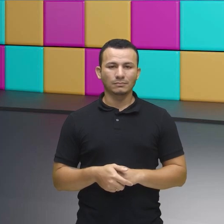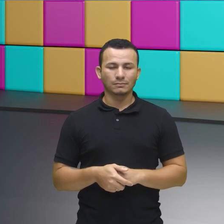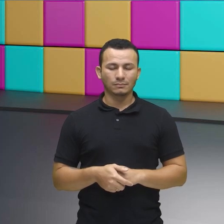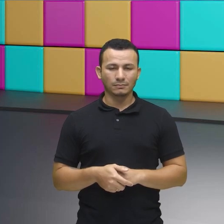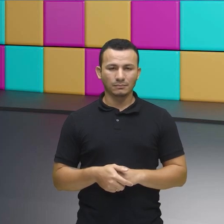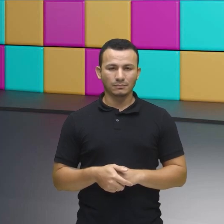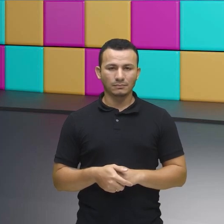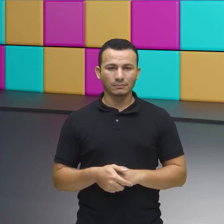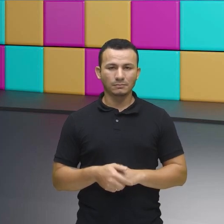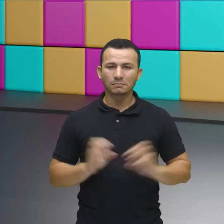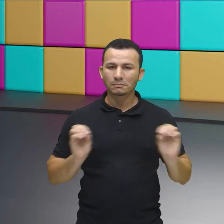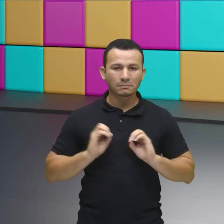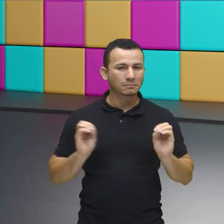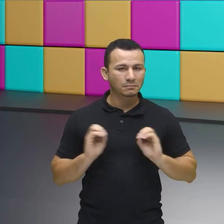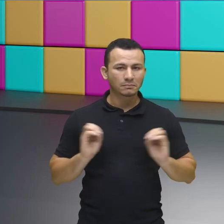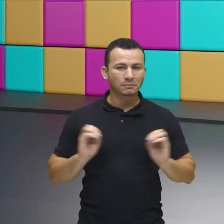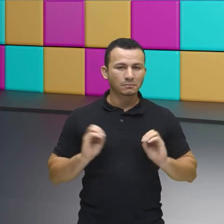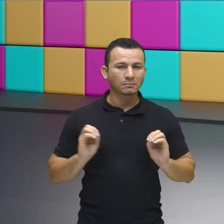nada.